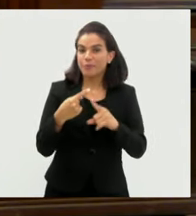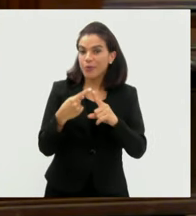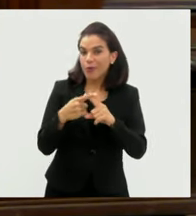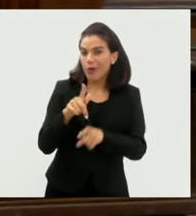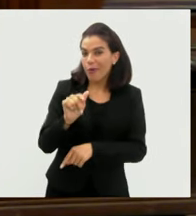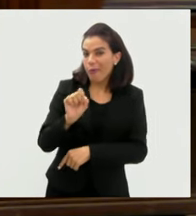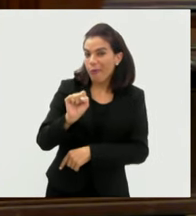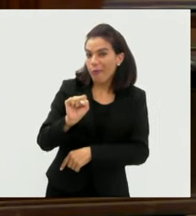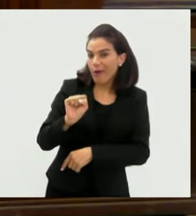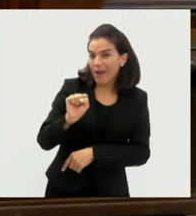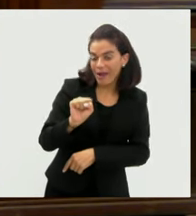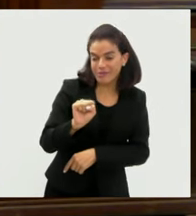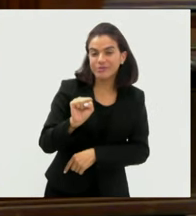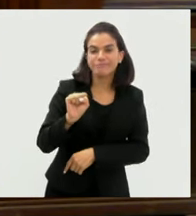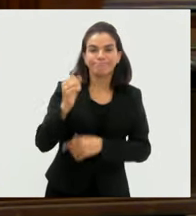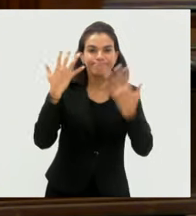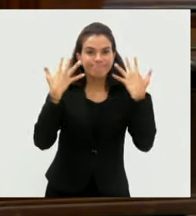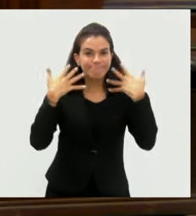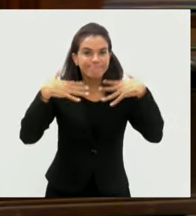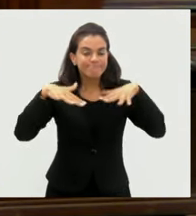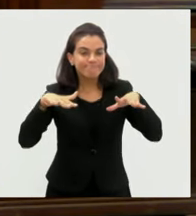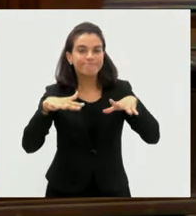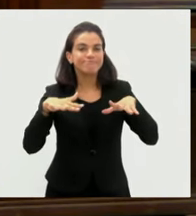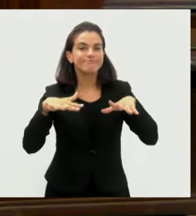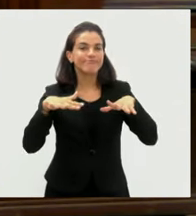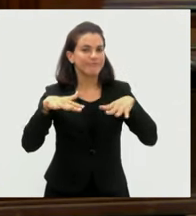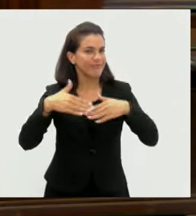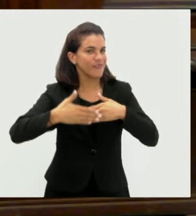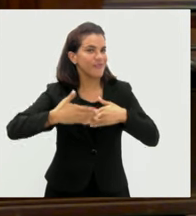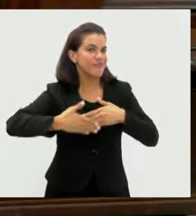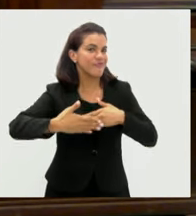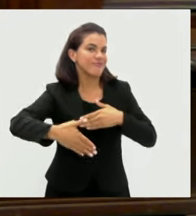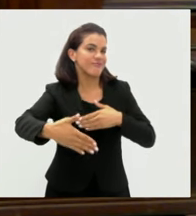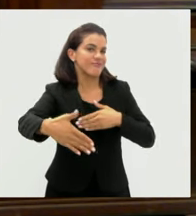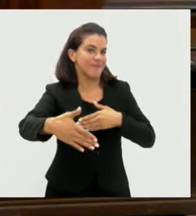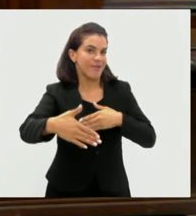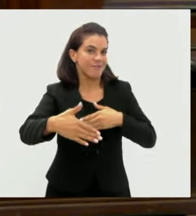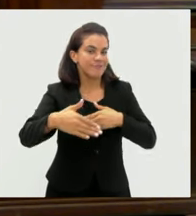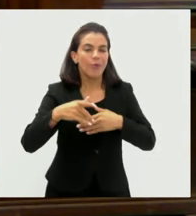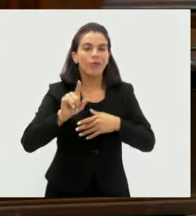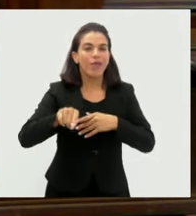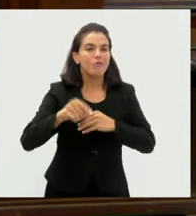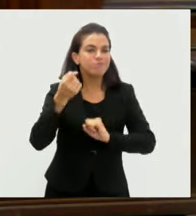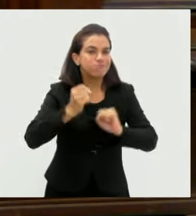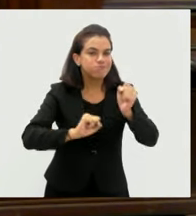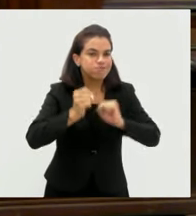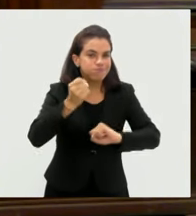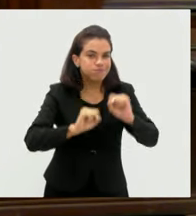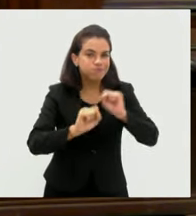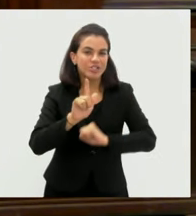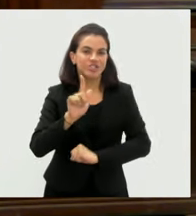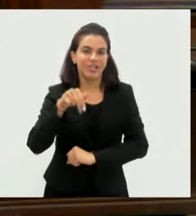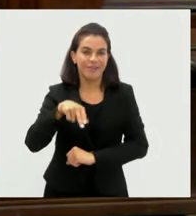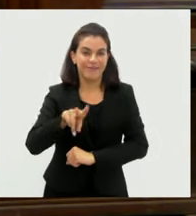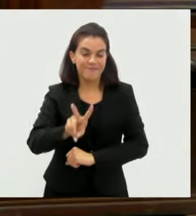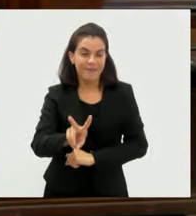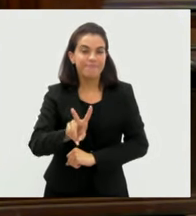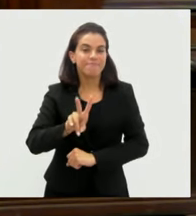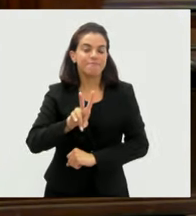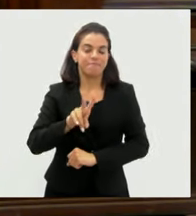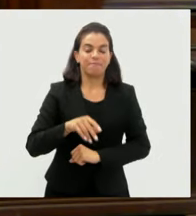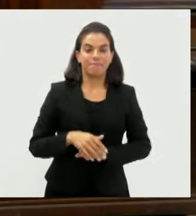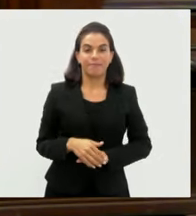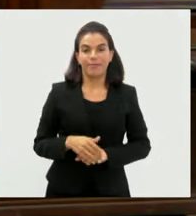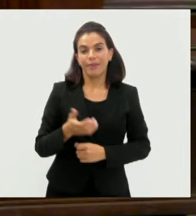natural vai ser mormente processado em nossa cidade. Então, eu quero